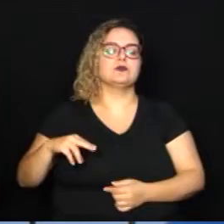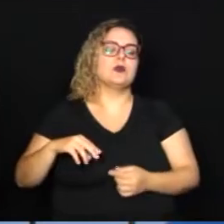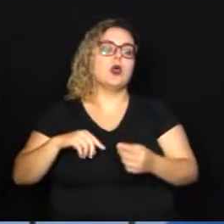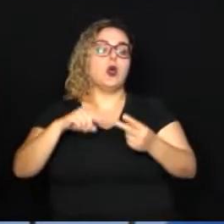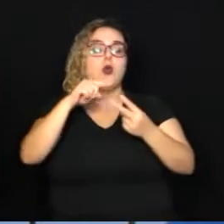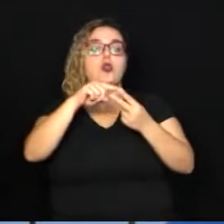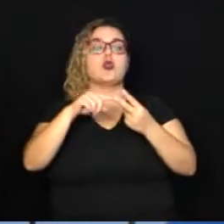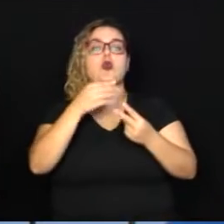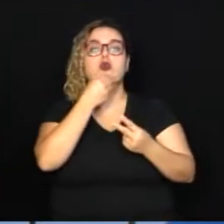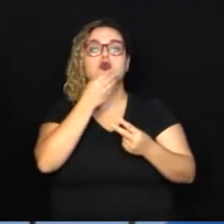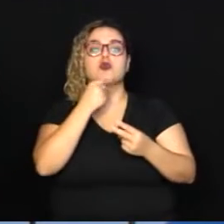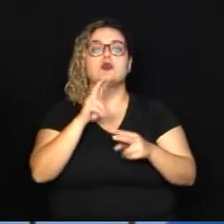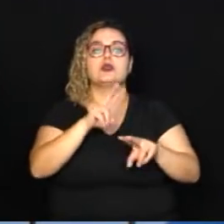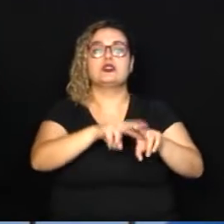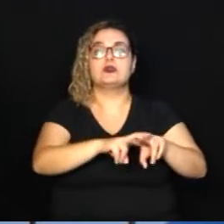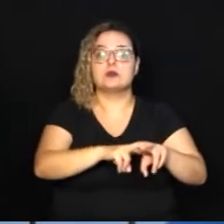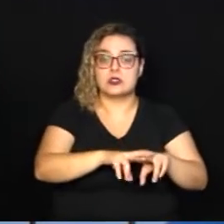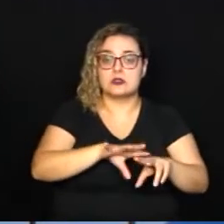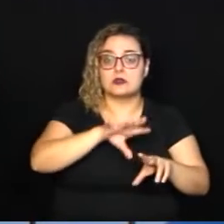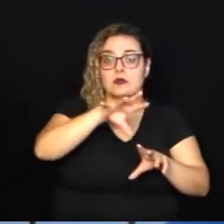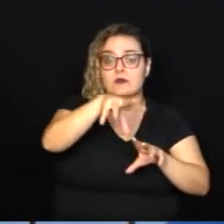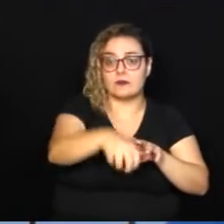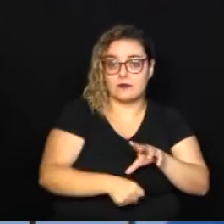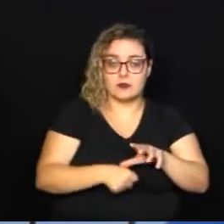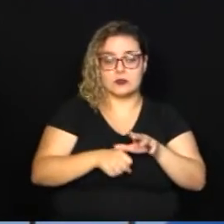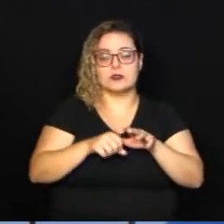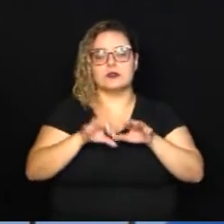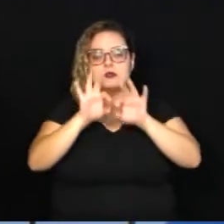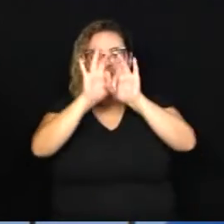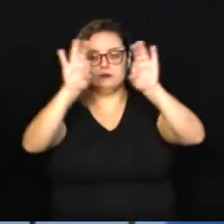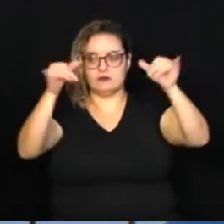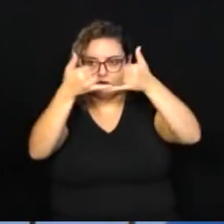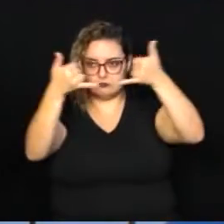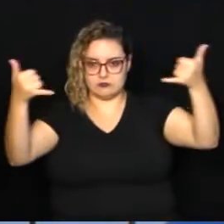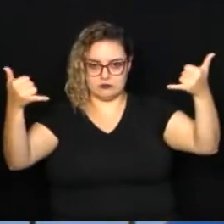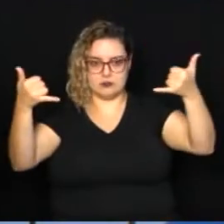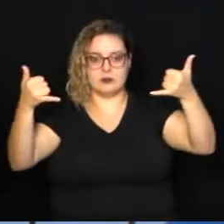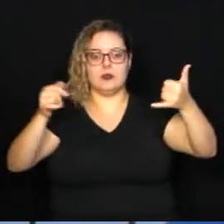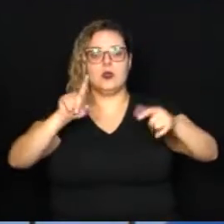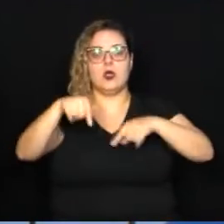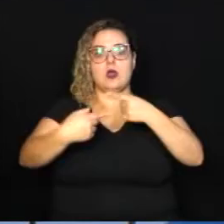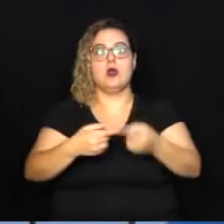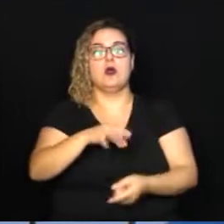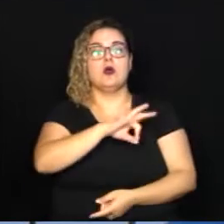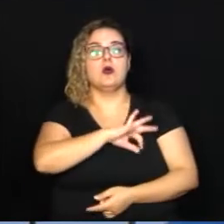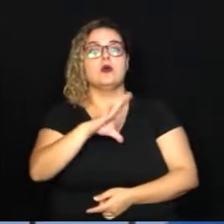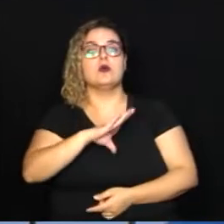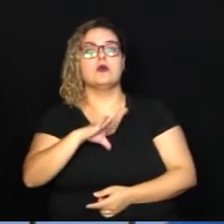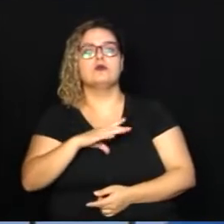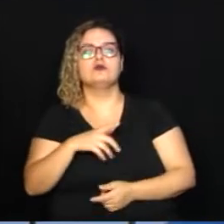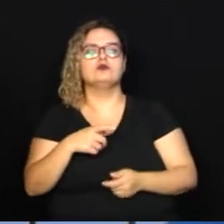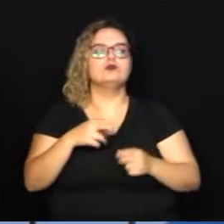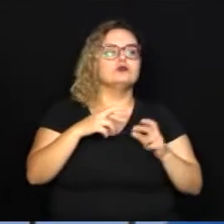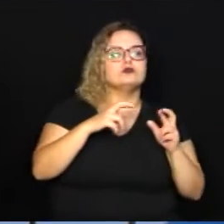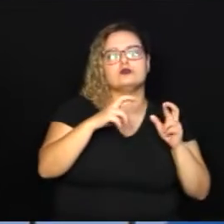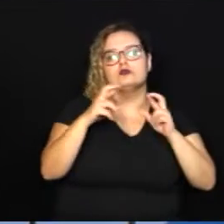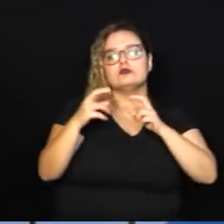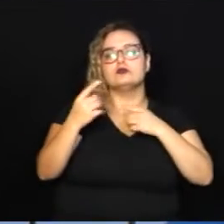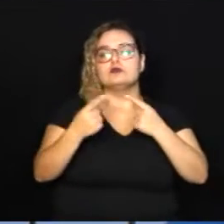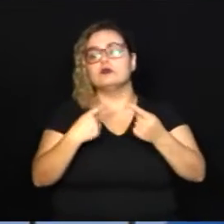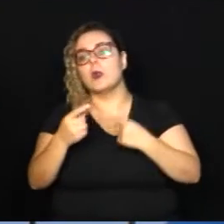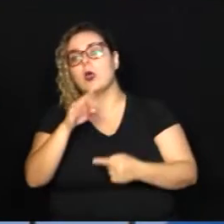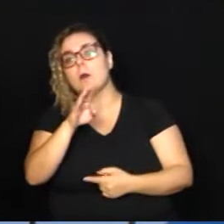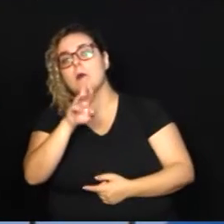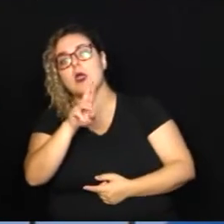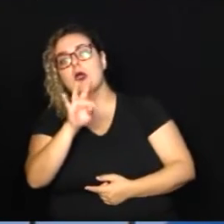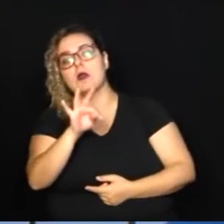fios de cobre das instalações e na segunda ocorrência, uma equipe da Guarda estava patrulhando o trecho do BRT